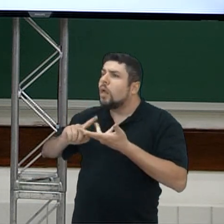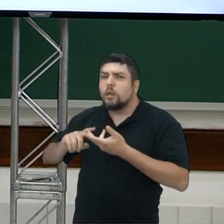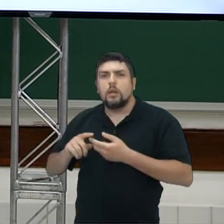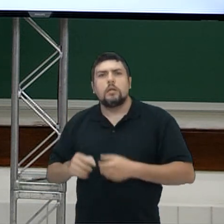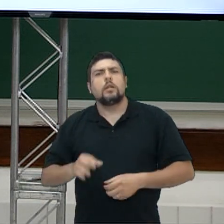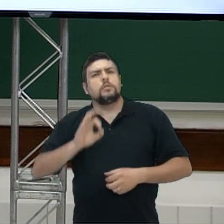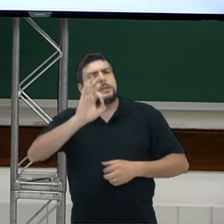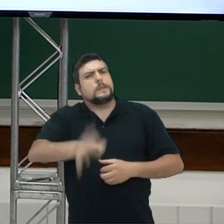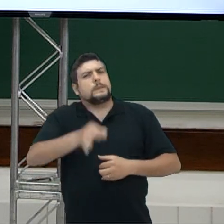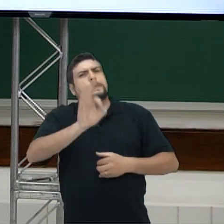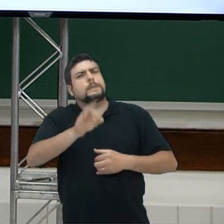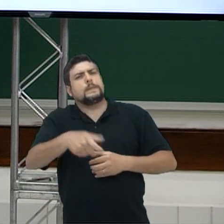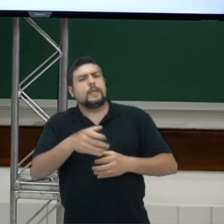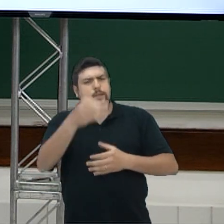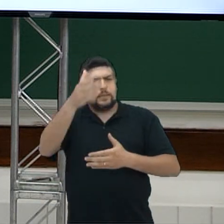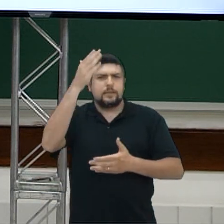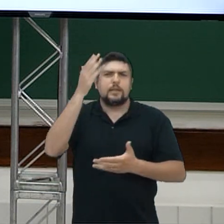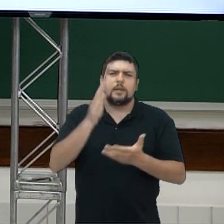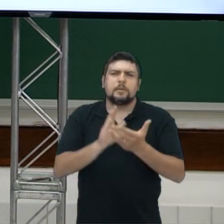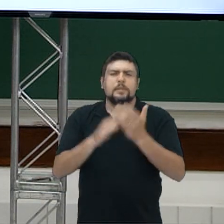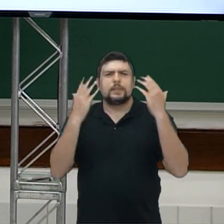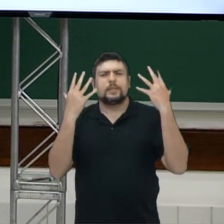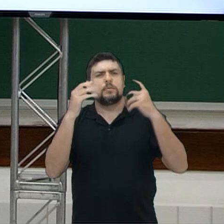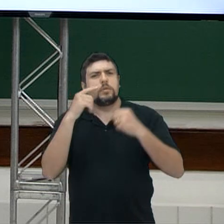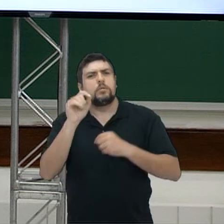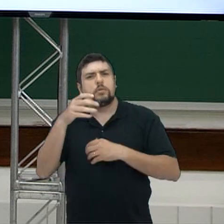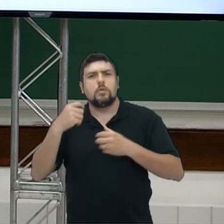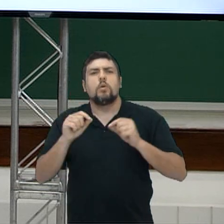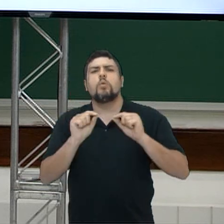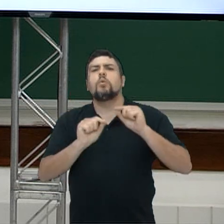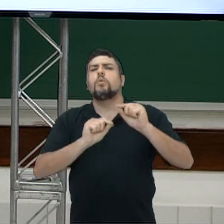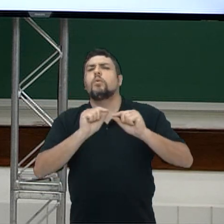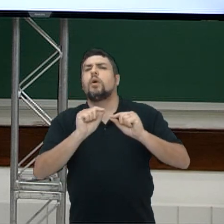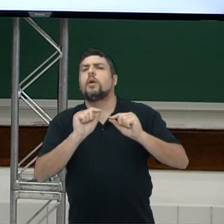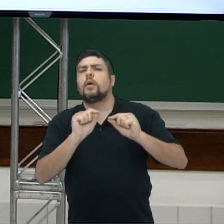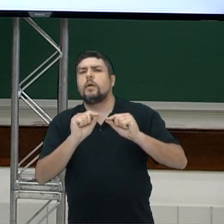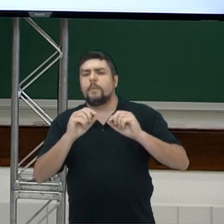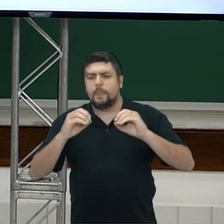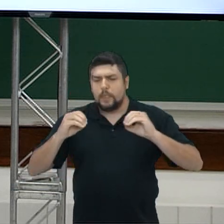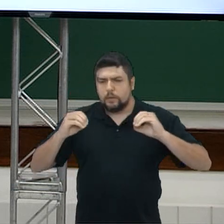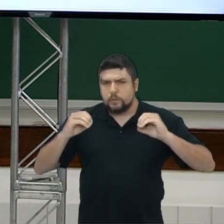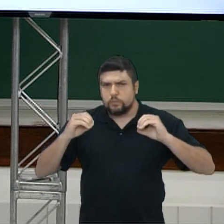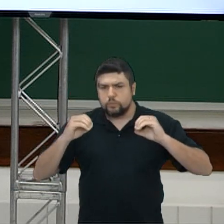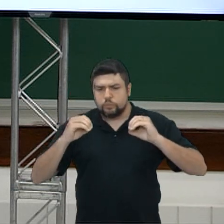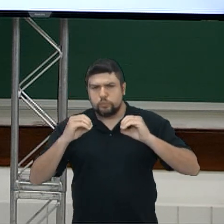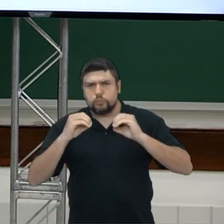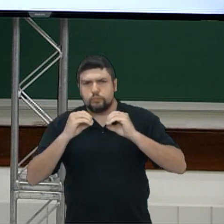é isso mesmo, velho! É aquela ligação onde ocorre o